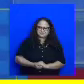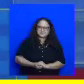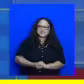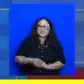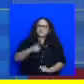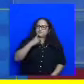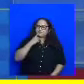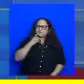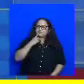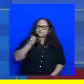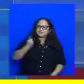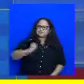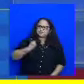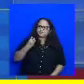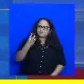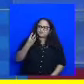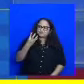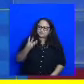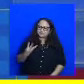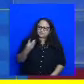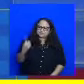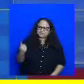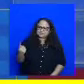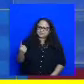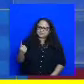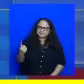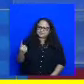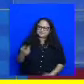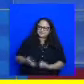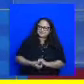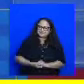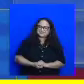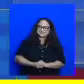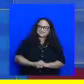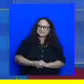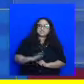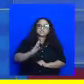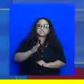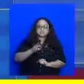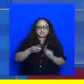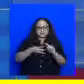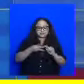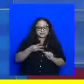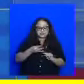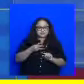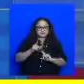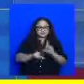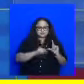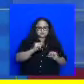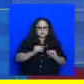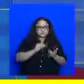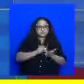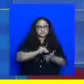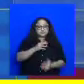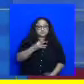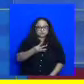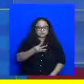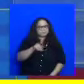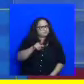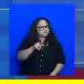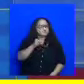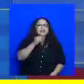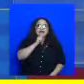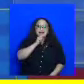Bola vermelha, número 41. Vermelha, 41. Foram sorteados 3 números, faltam 4. Você ainda